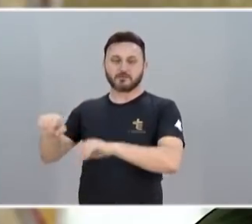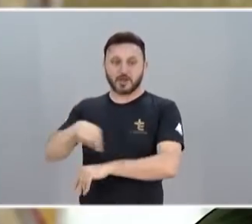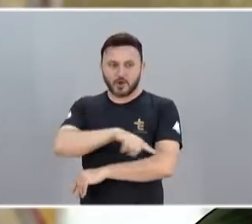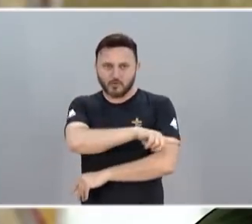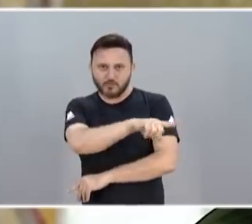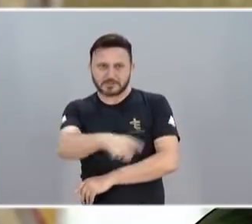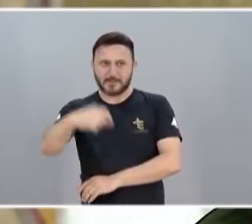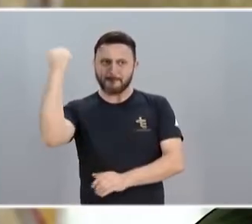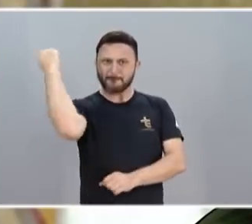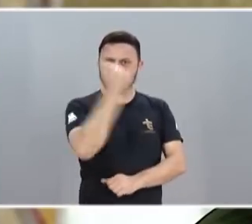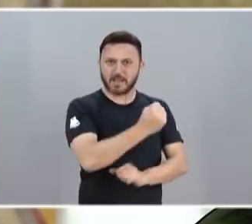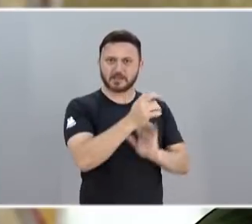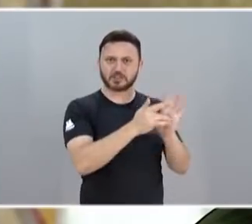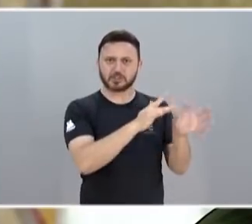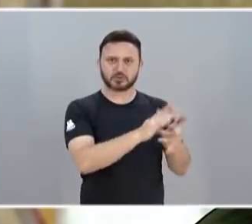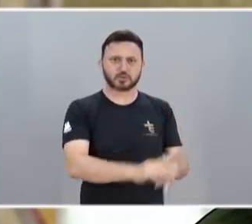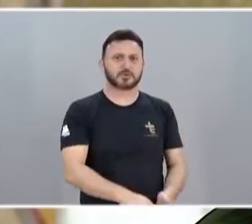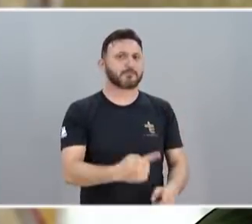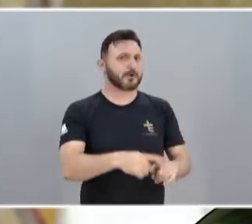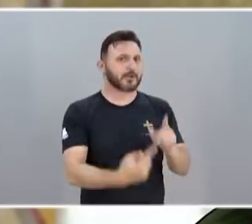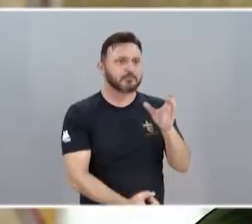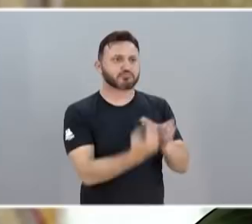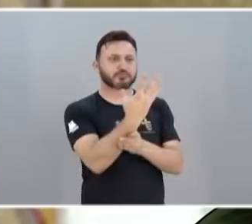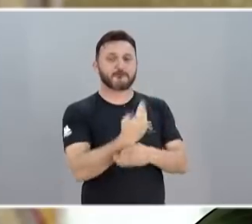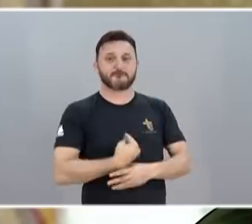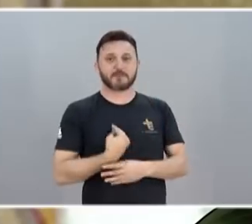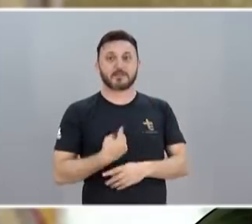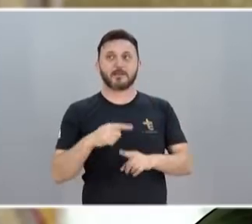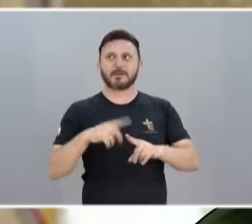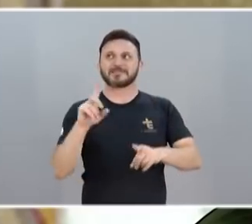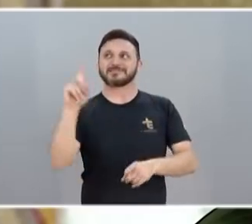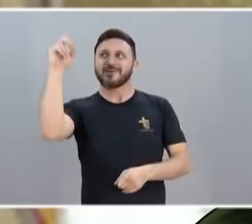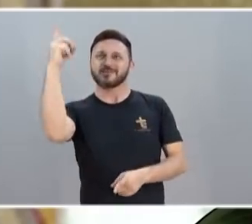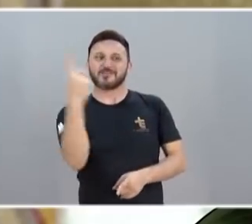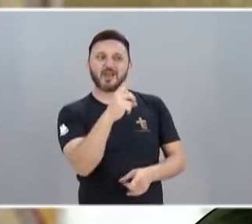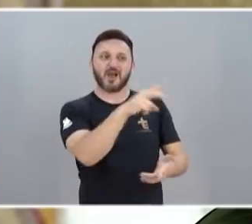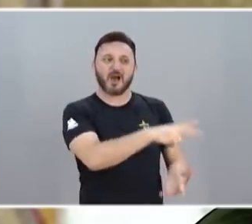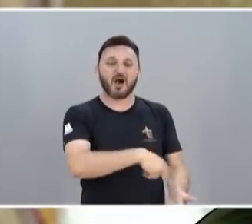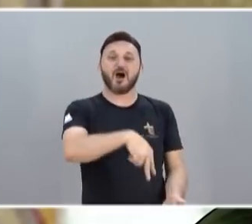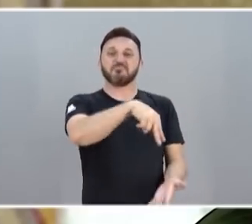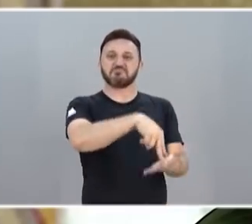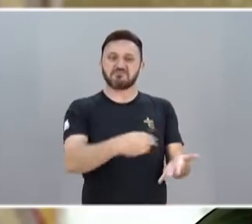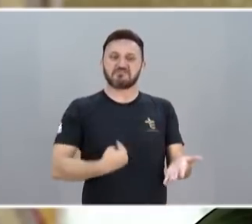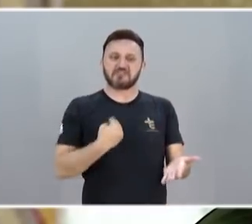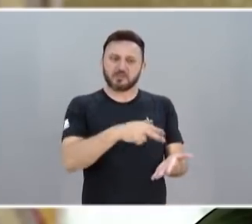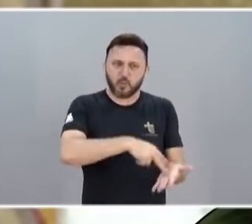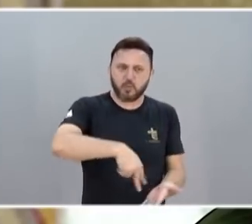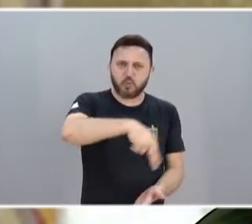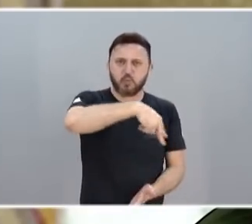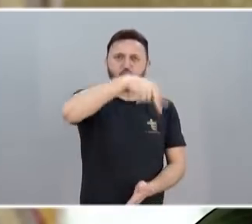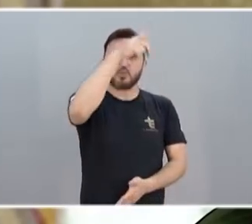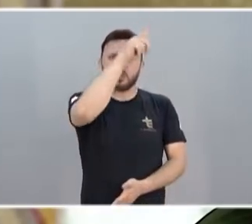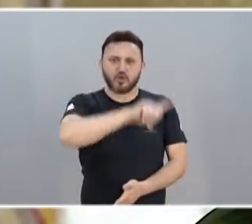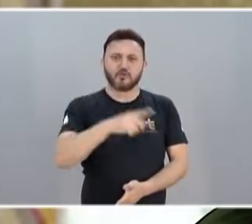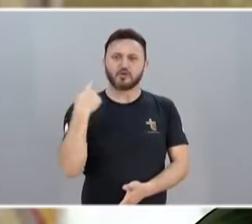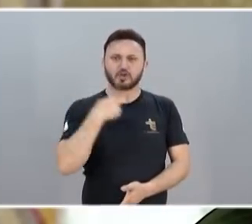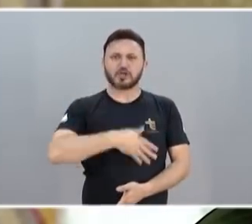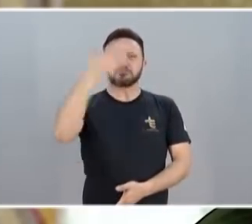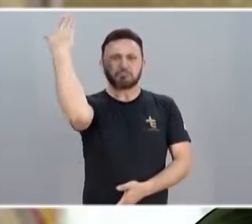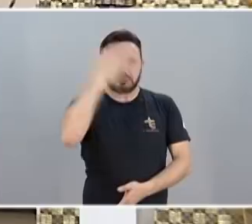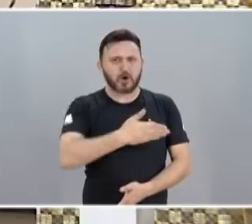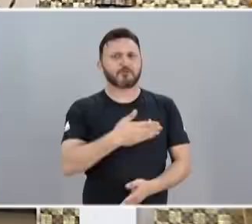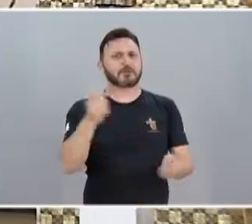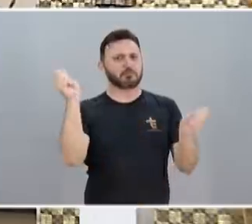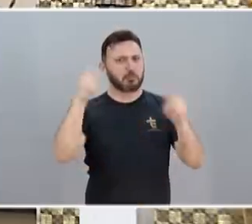Vós matastes o autor da vida, mas Deus o ressuscitou dos mortos, e disso nós somos